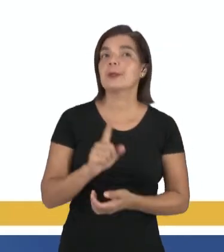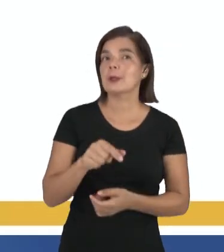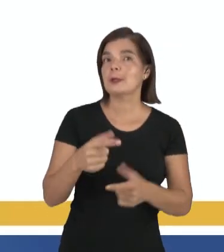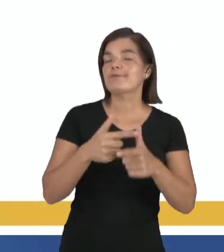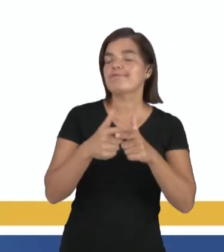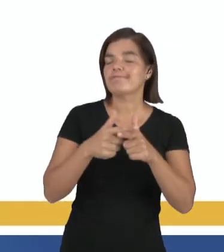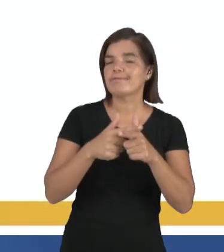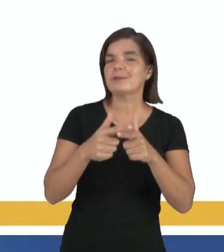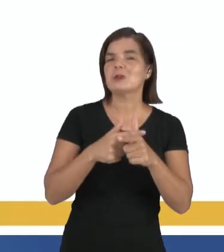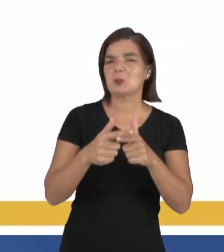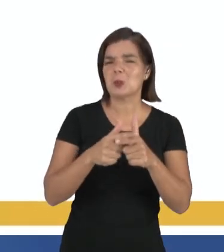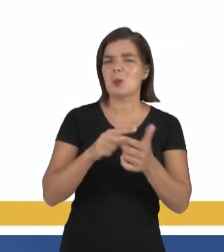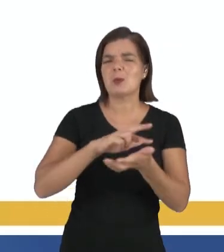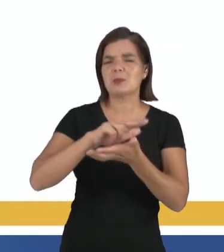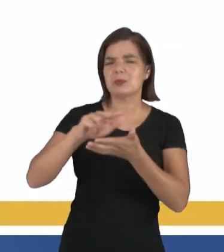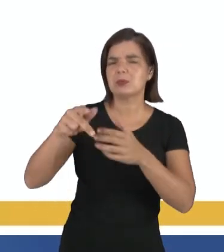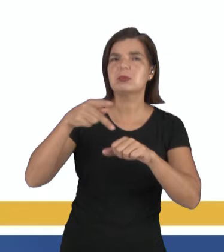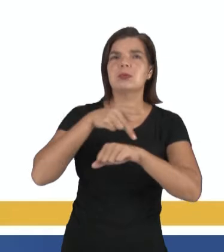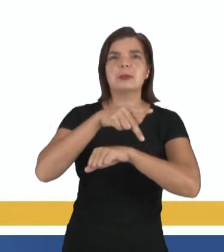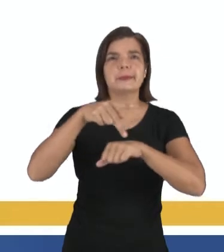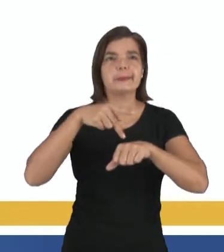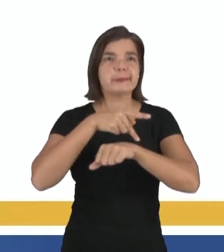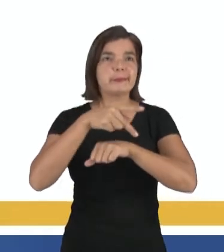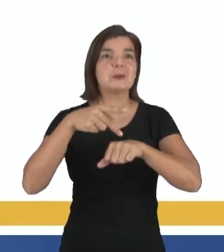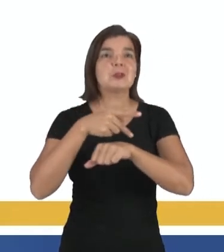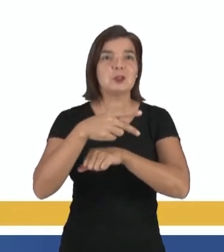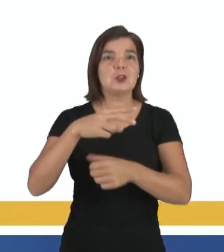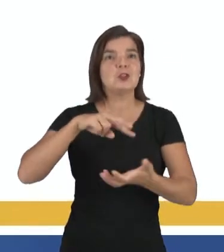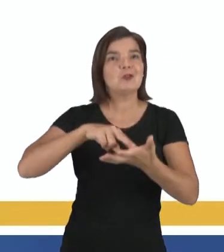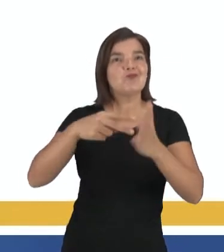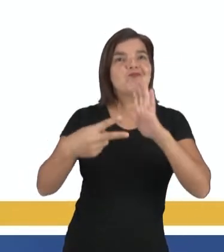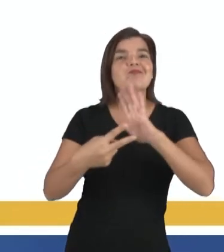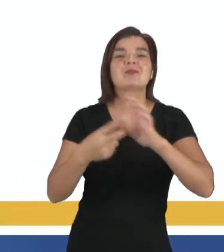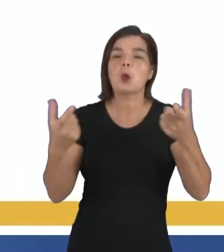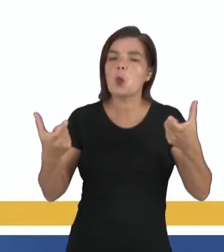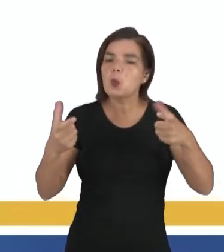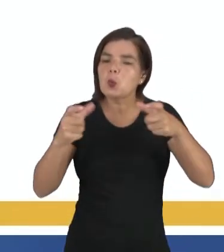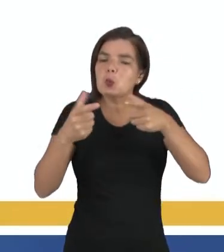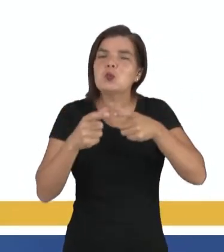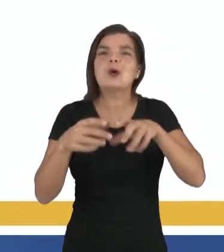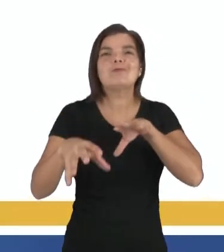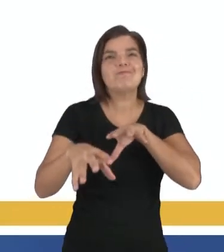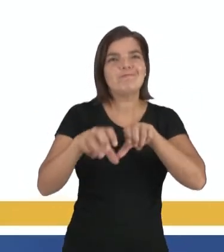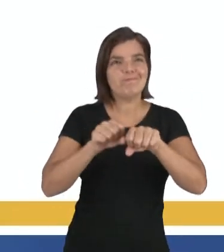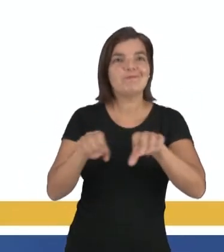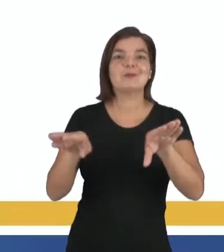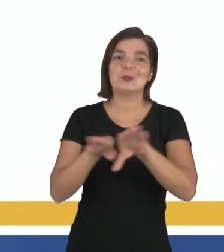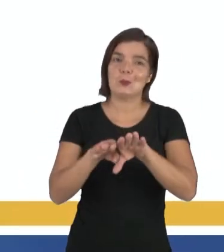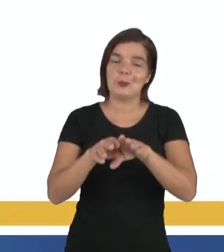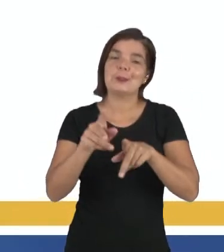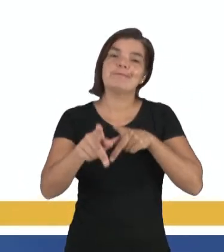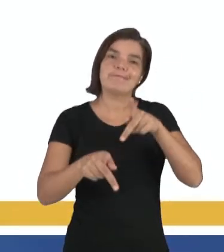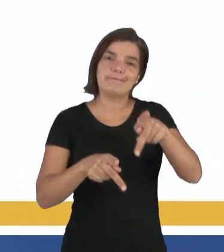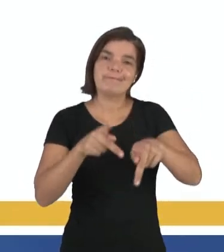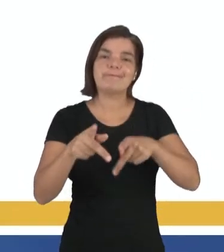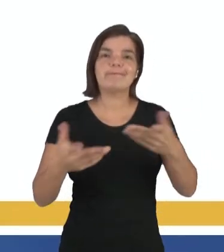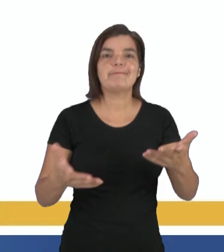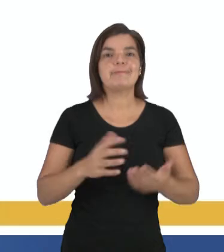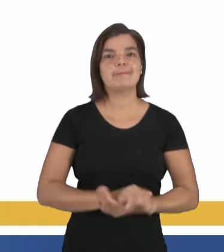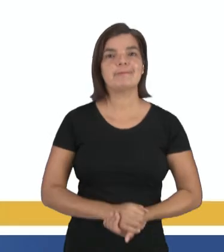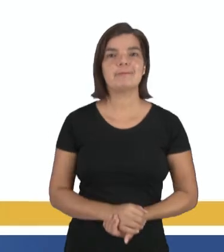acadêmica. Essa questão ela é considerada problemática por muitos países no sentido de reduzir o grau de formação e atuação de sua